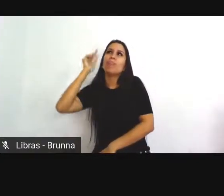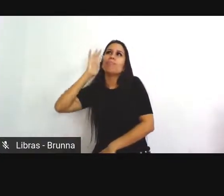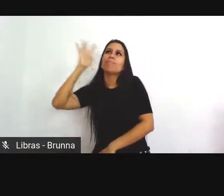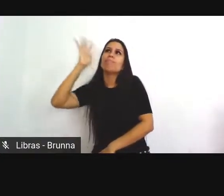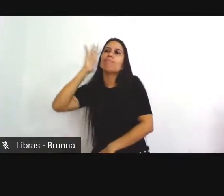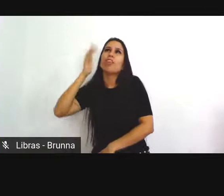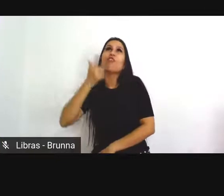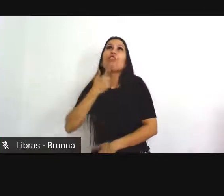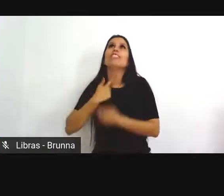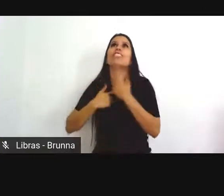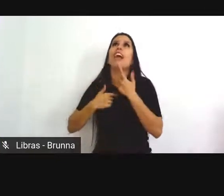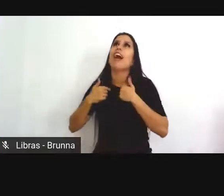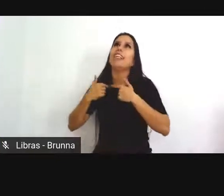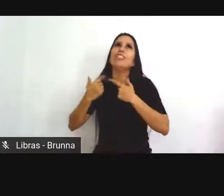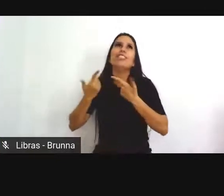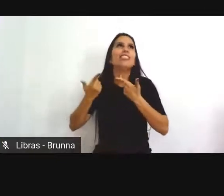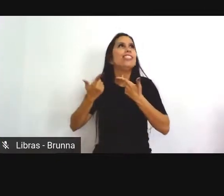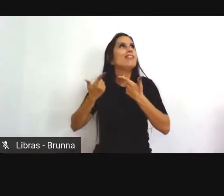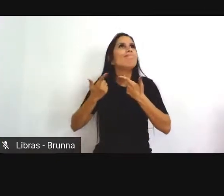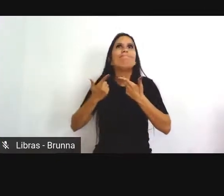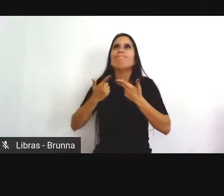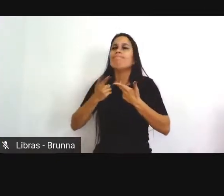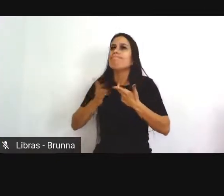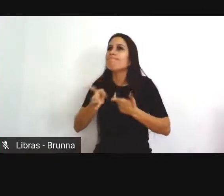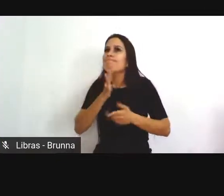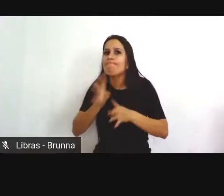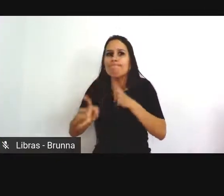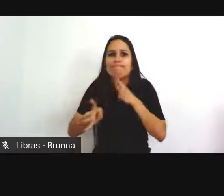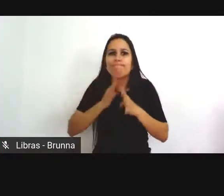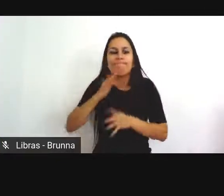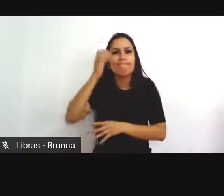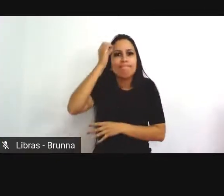na dimensão acadêmica, tá?